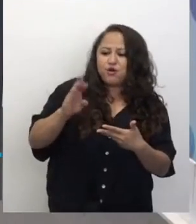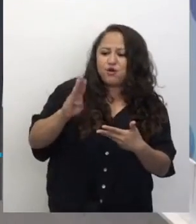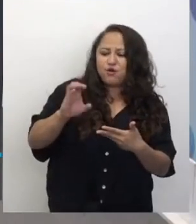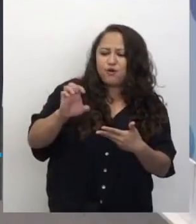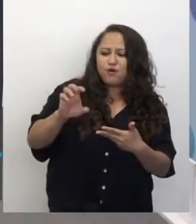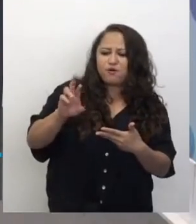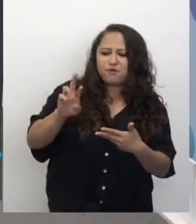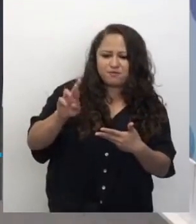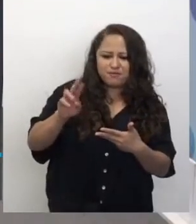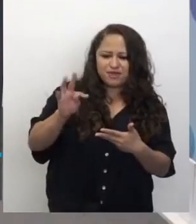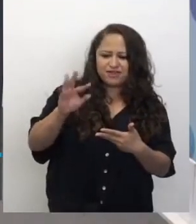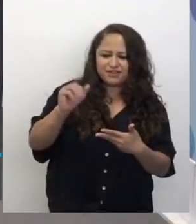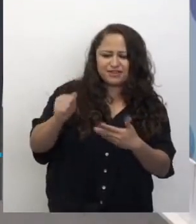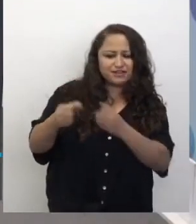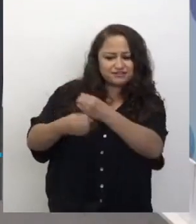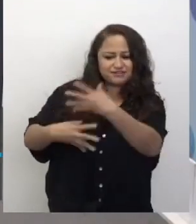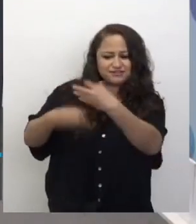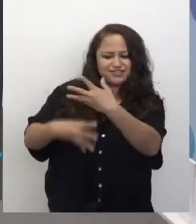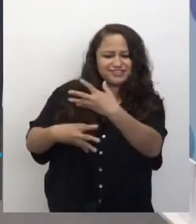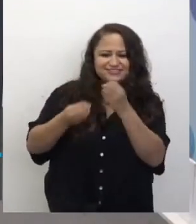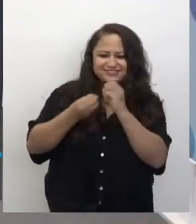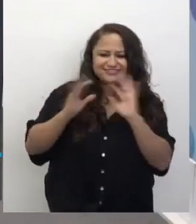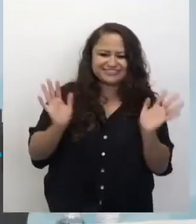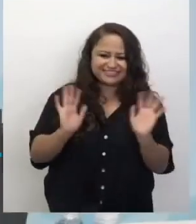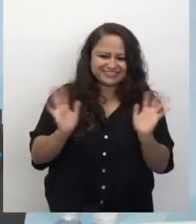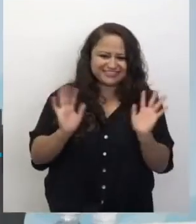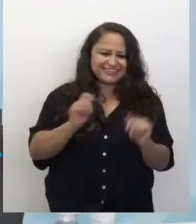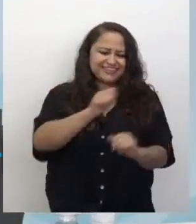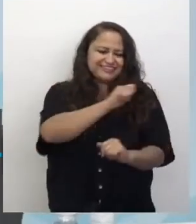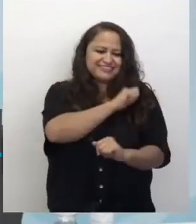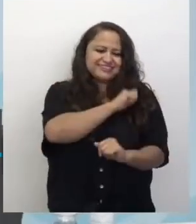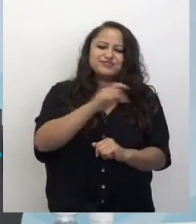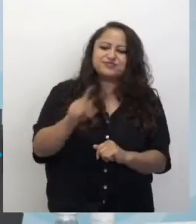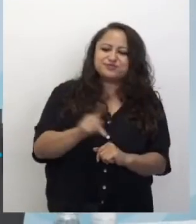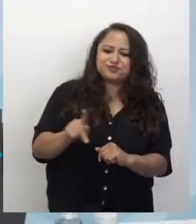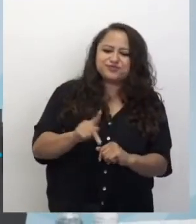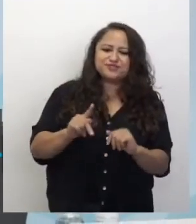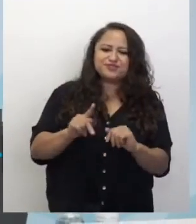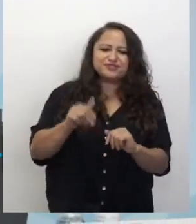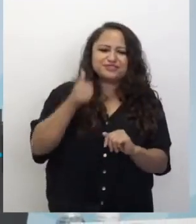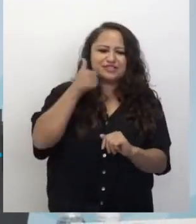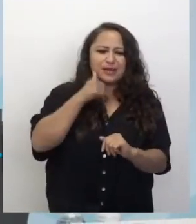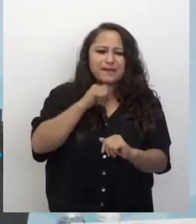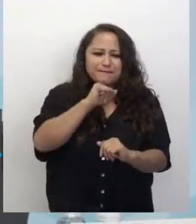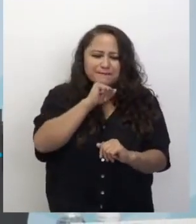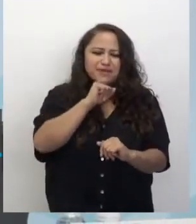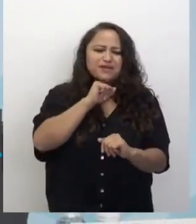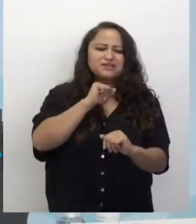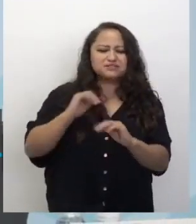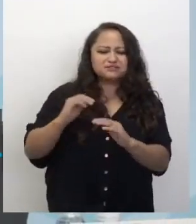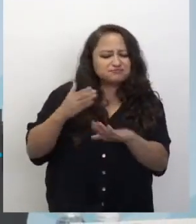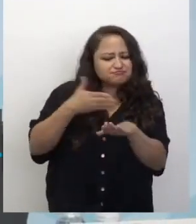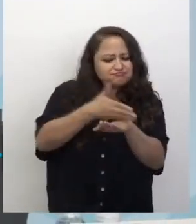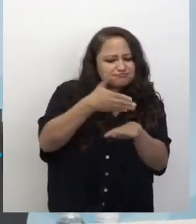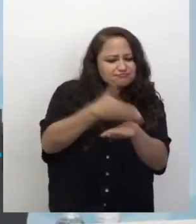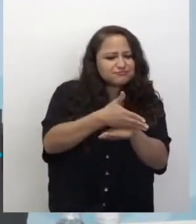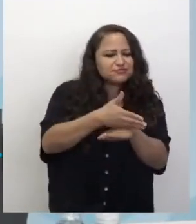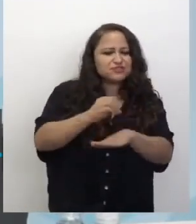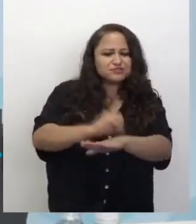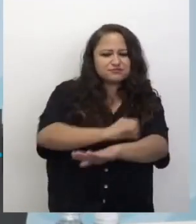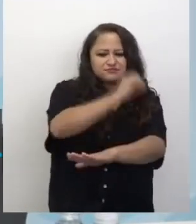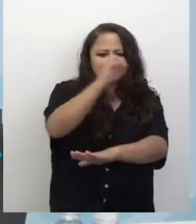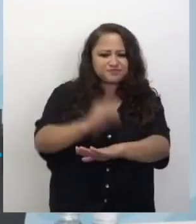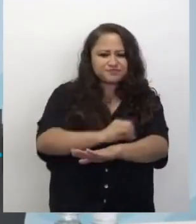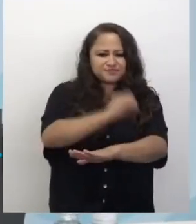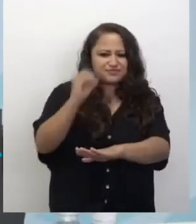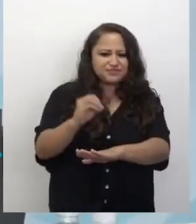Oi, professora, tudo bem? Oi, professora Inês. Olá, alunos, professores e pais que sempre acompanham as nossas aulas aqui no Centro de Mídias. Não esqueçam de